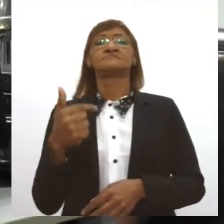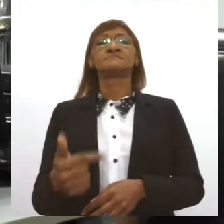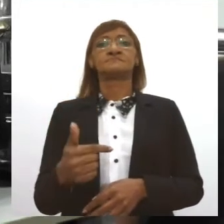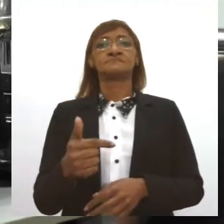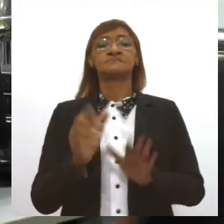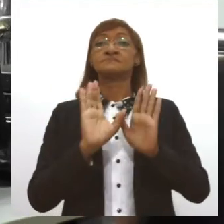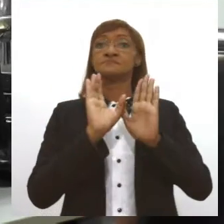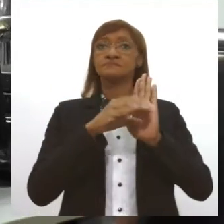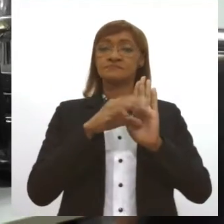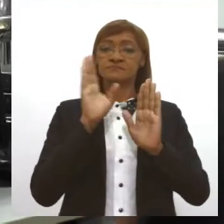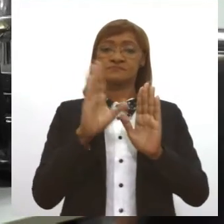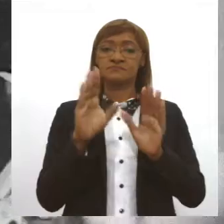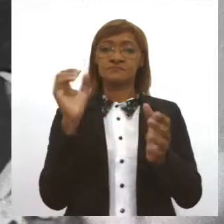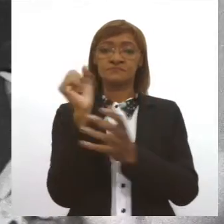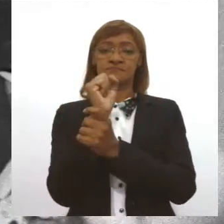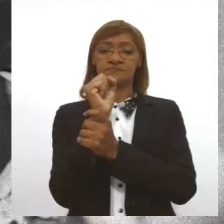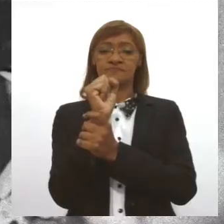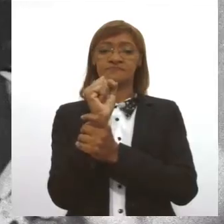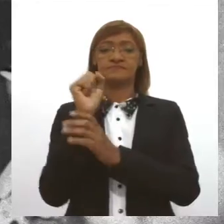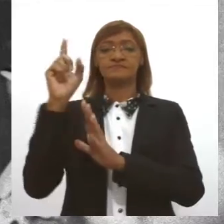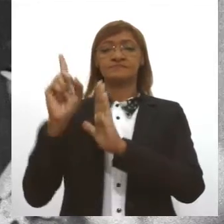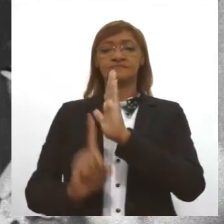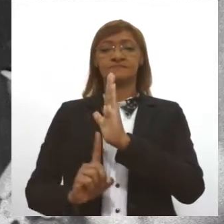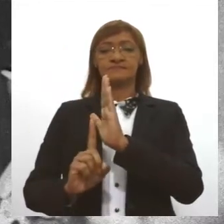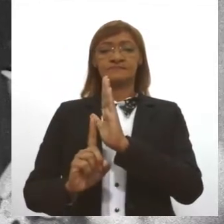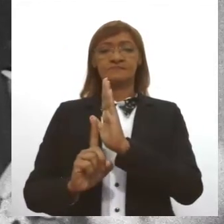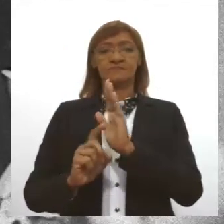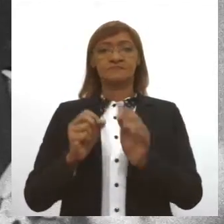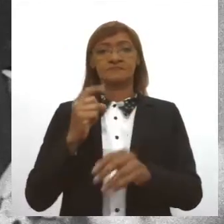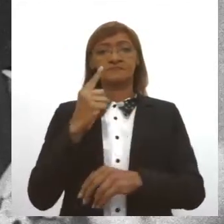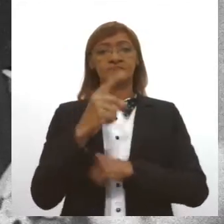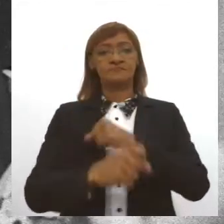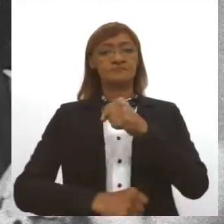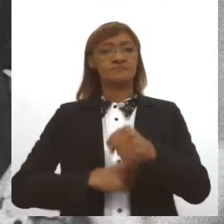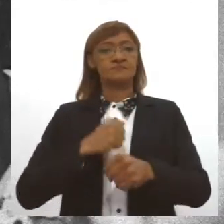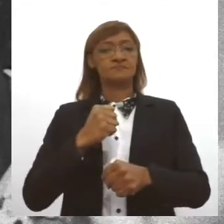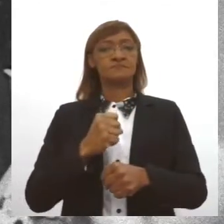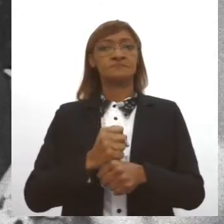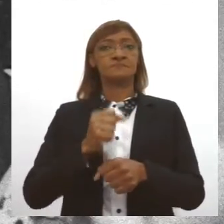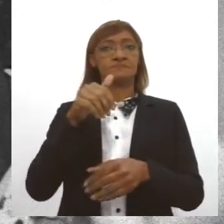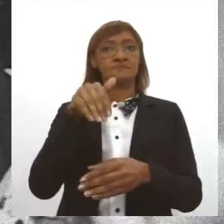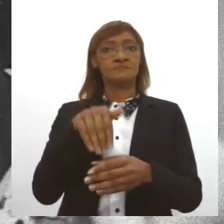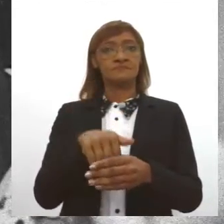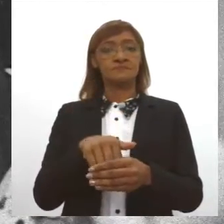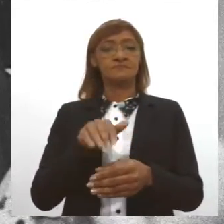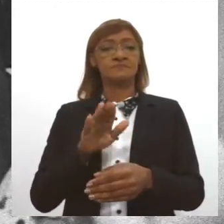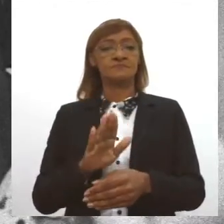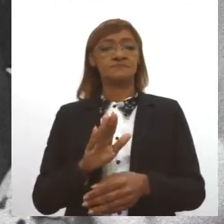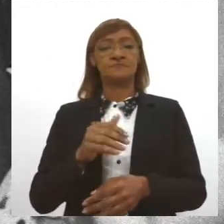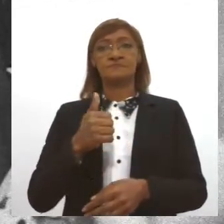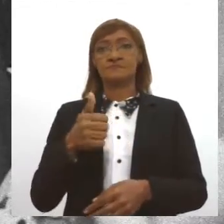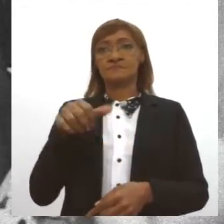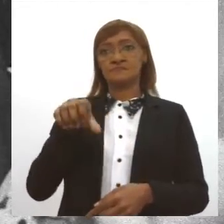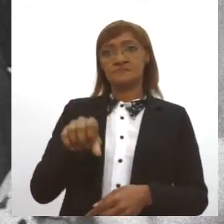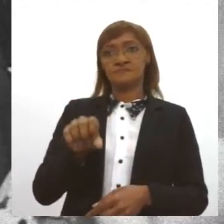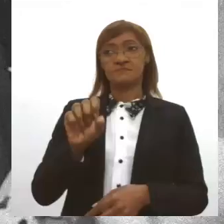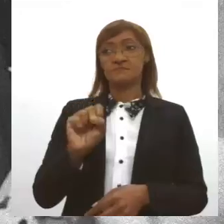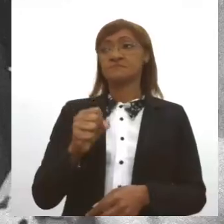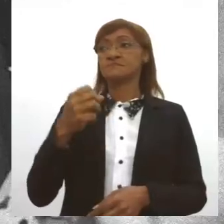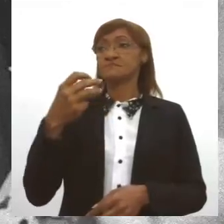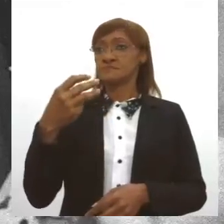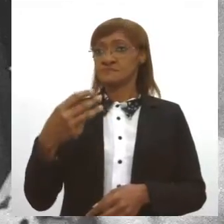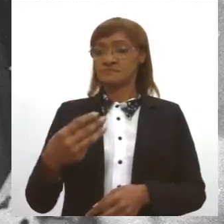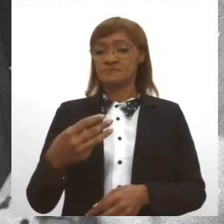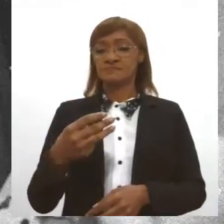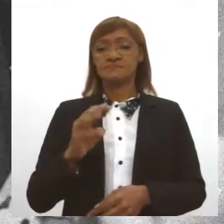Eleitoral assegurou esse direito. E um ano depois, nas eleições legislativas de 1933, finalmente